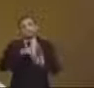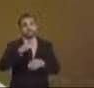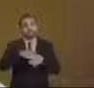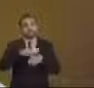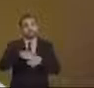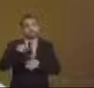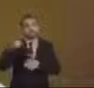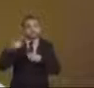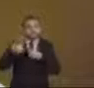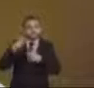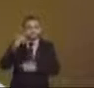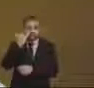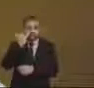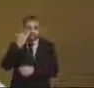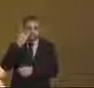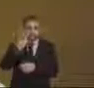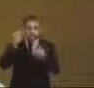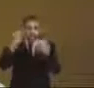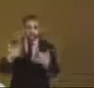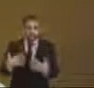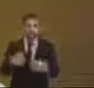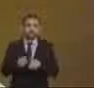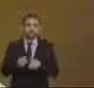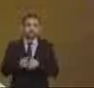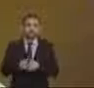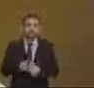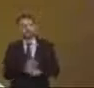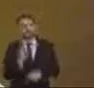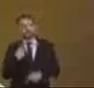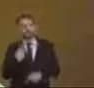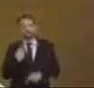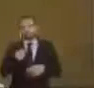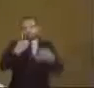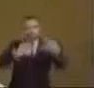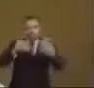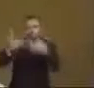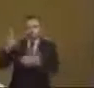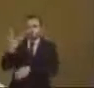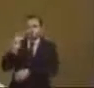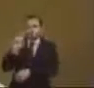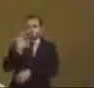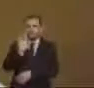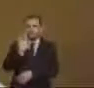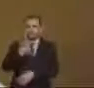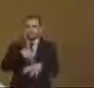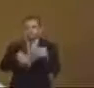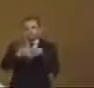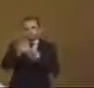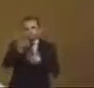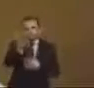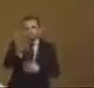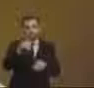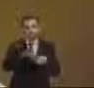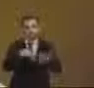que esta casa também tem que se posicionar para ver o corpo jurídico. Estou só me solidarizando com Vossa Excelência, com o deputado